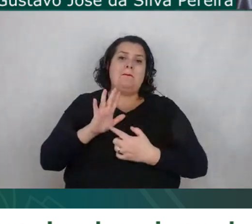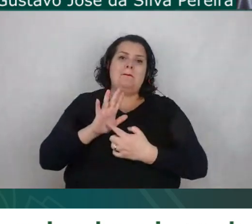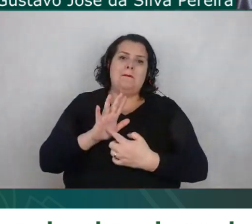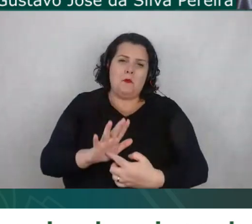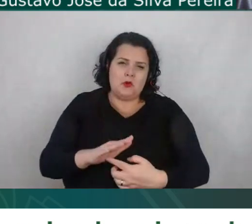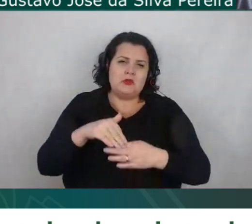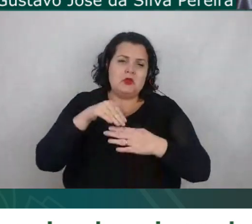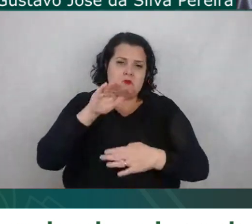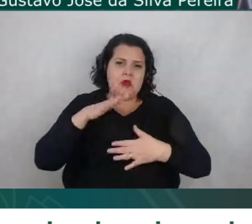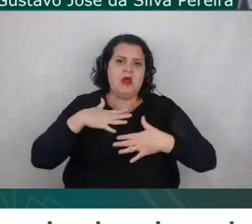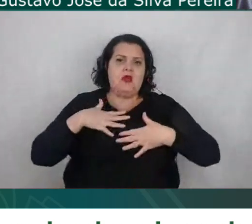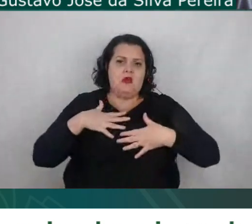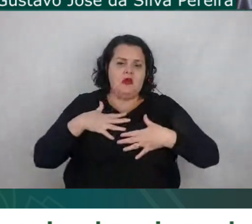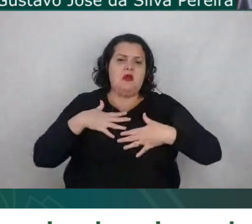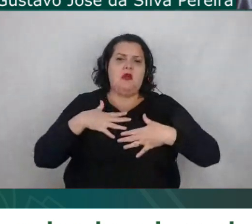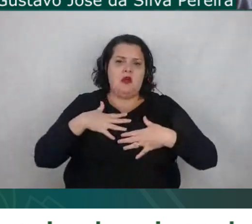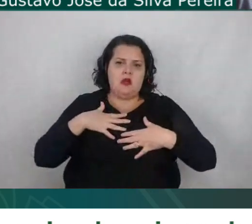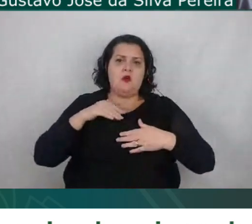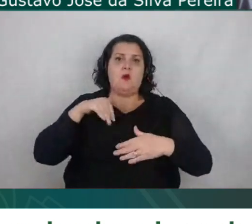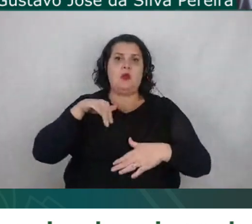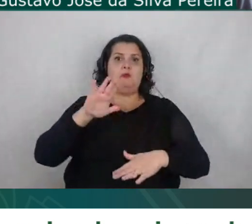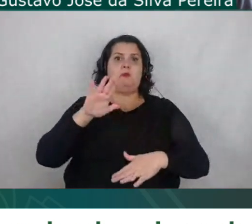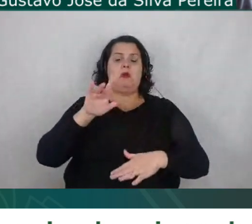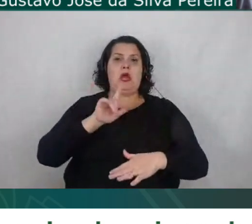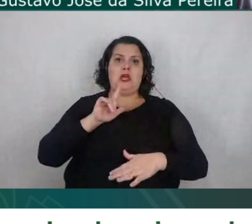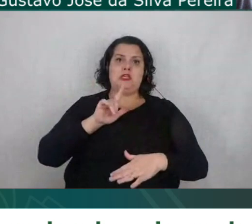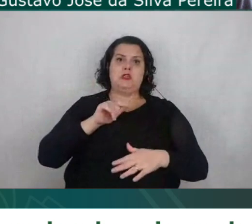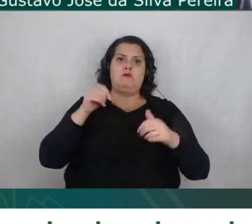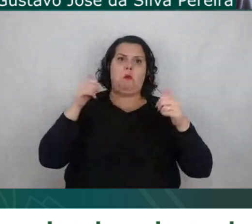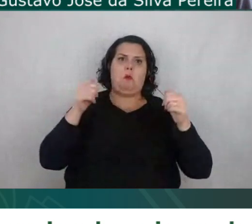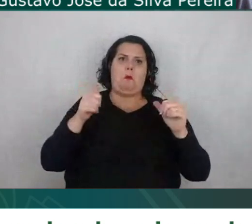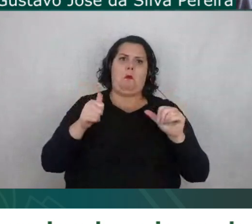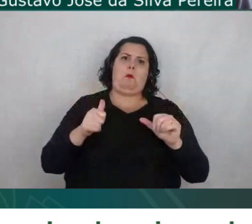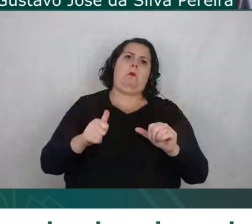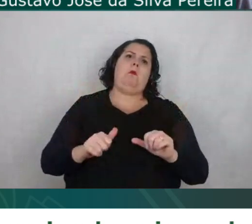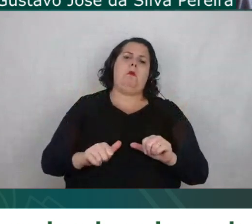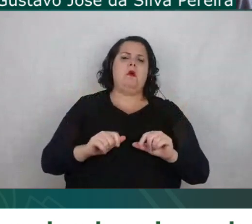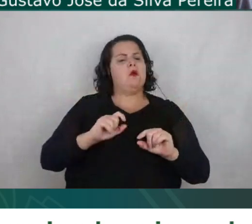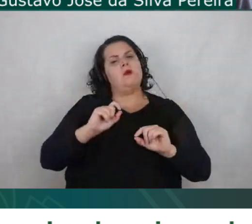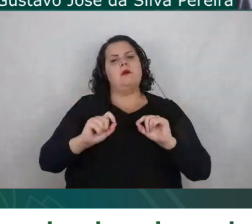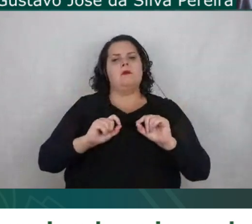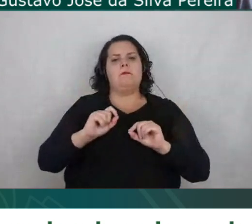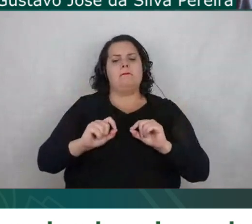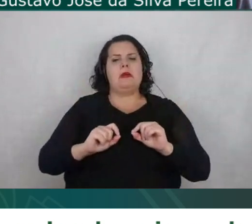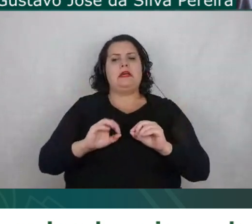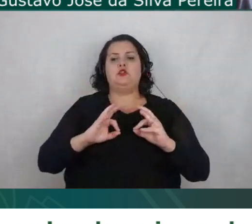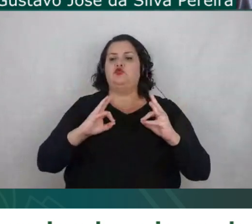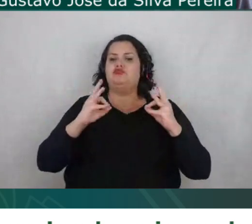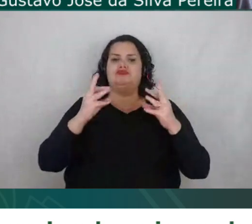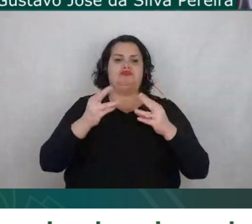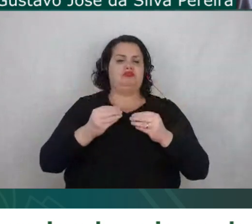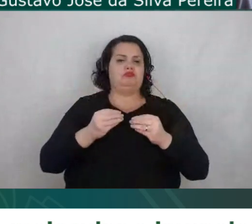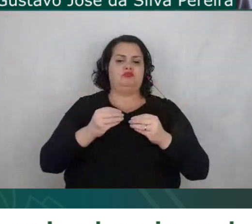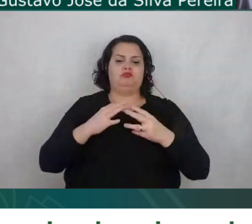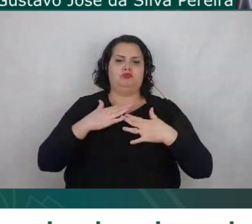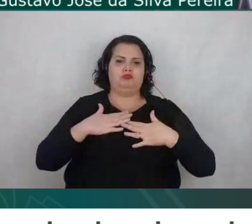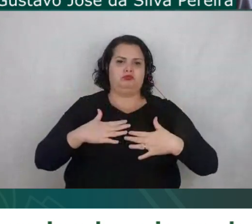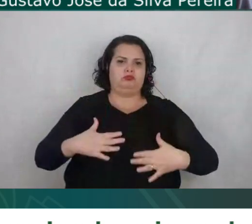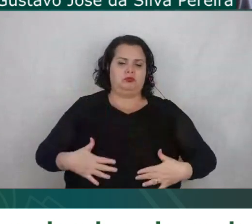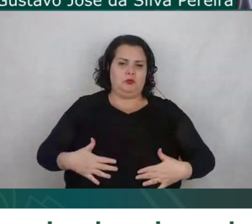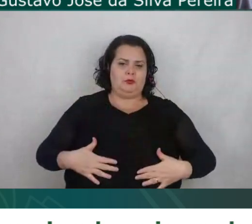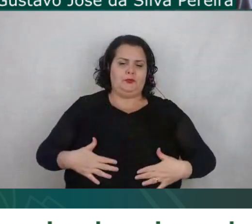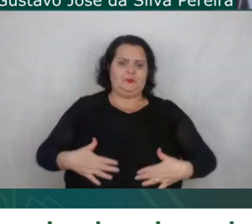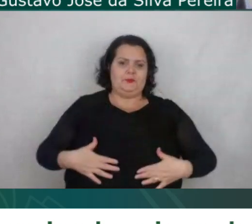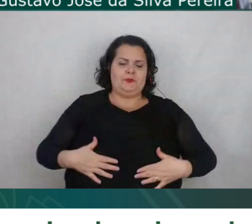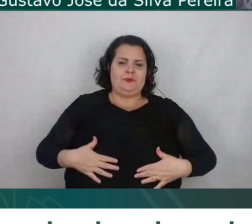que mais chame a atenção, o comprometimento é uma doença sistêmica, não se restringe ao pulmão. Muito